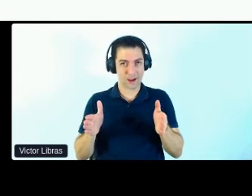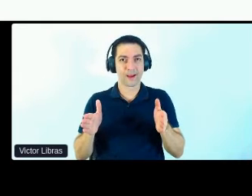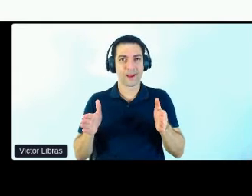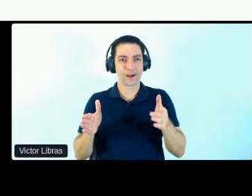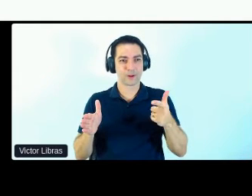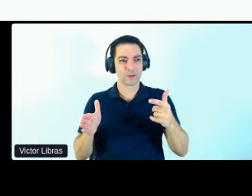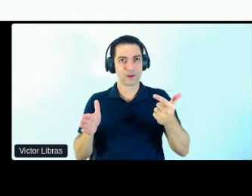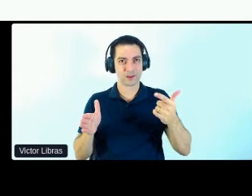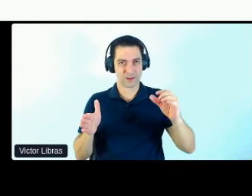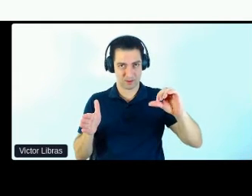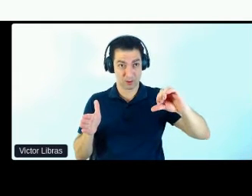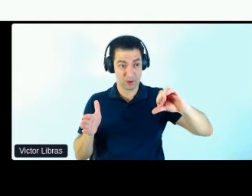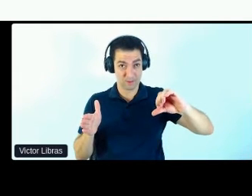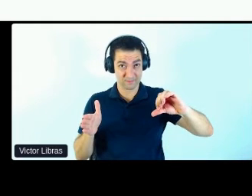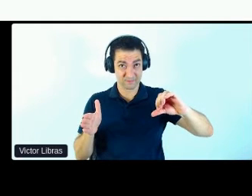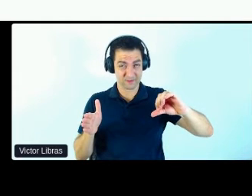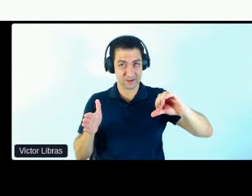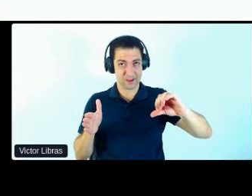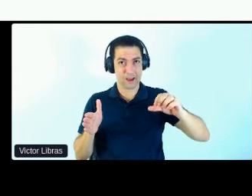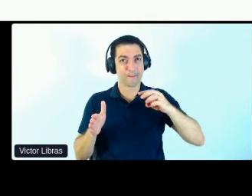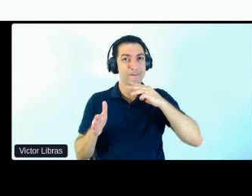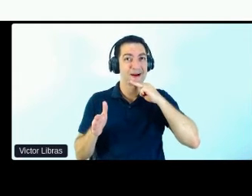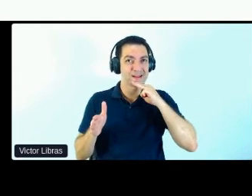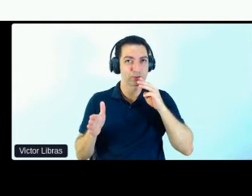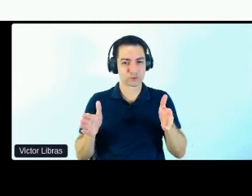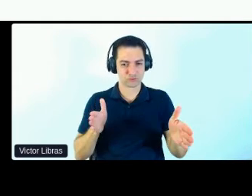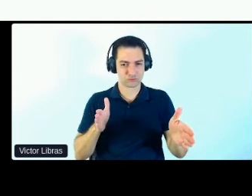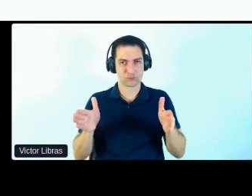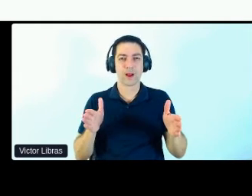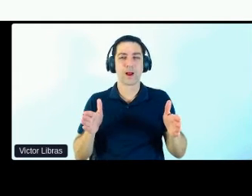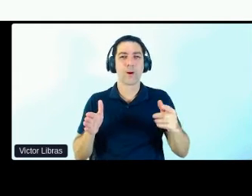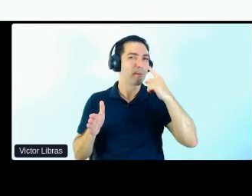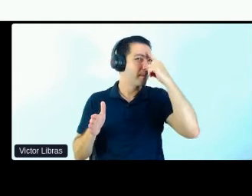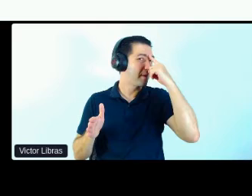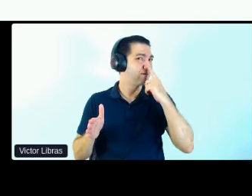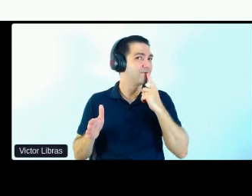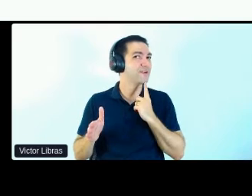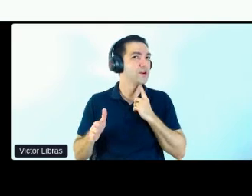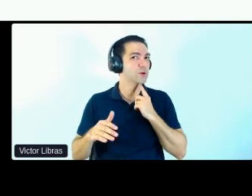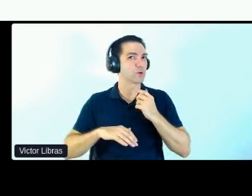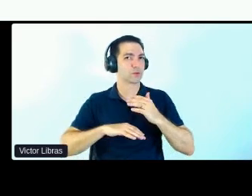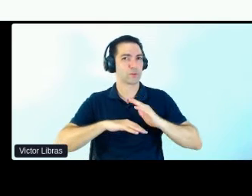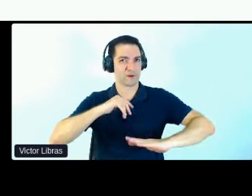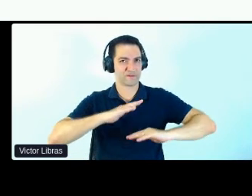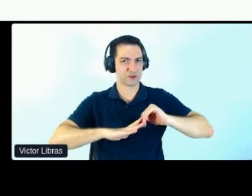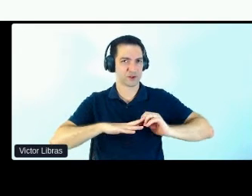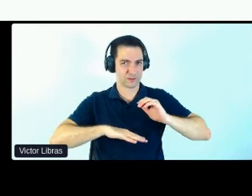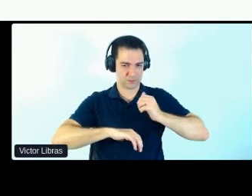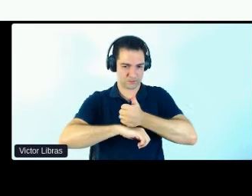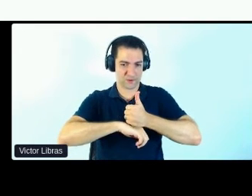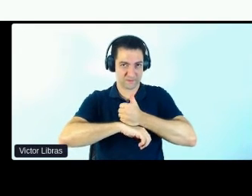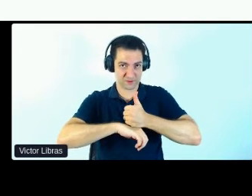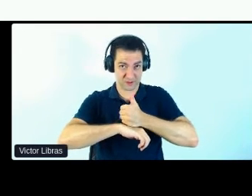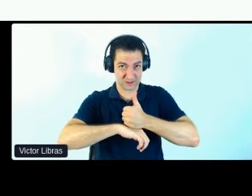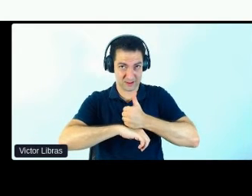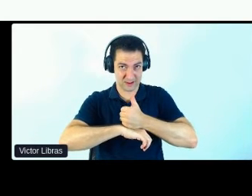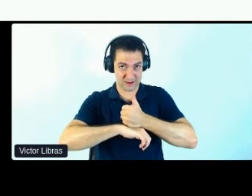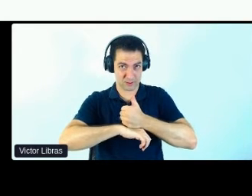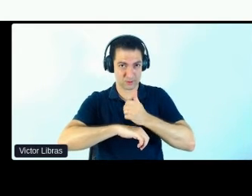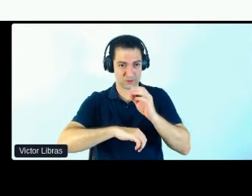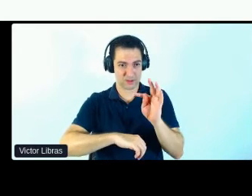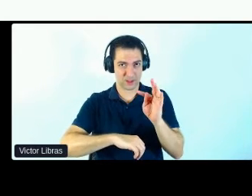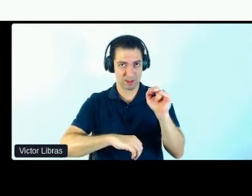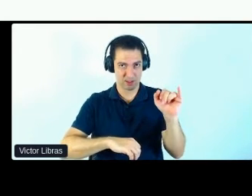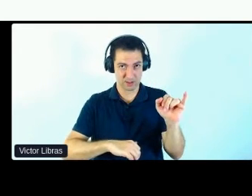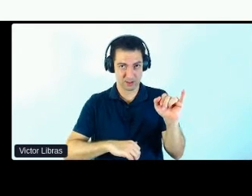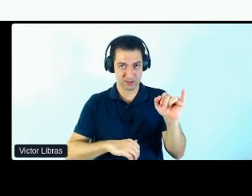sobre os perfis dos profissionais de TI no Brasil. E o que que a gente pode ver aí pela imagem, né? Que dentre esses profissionais de